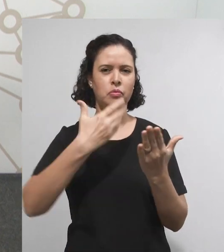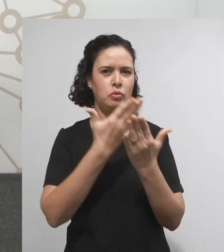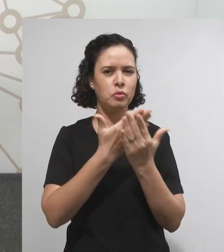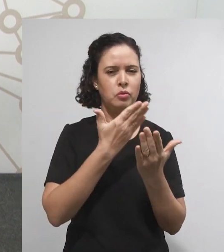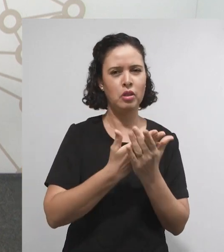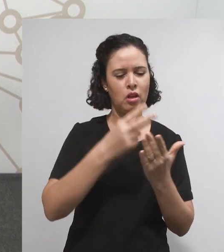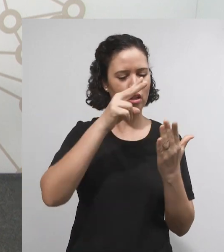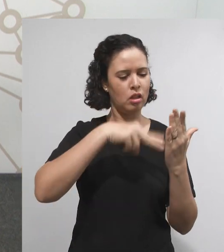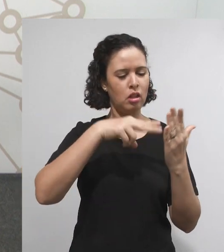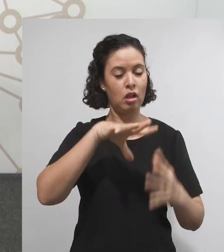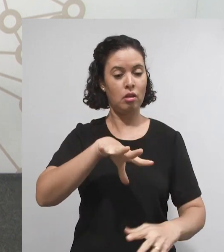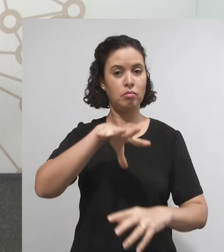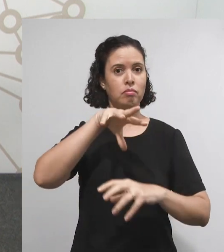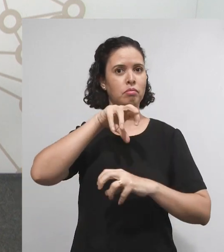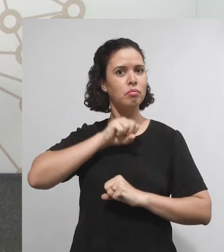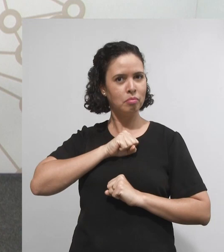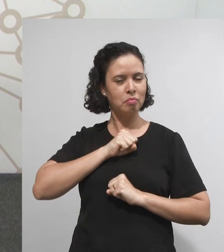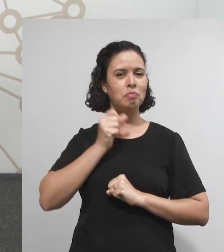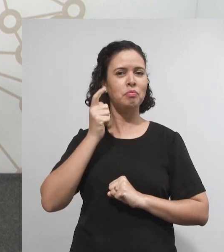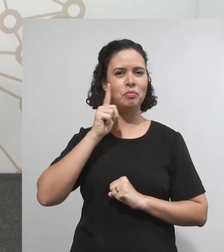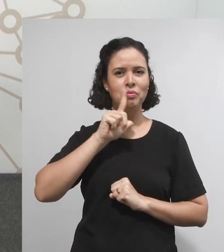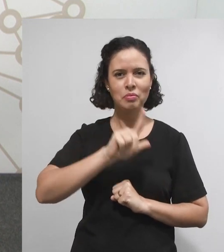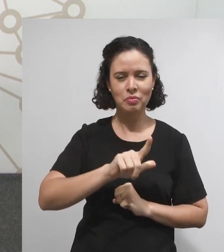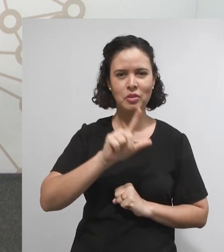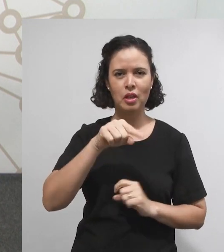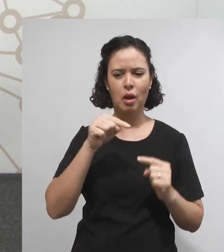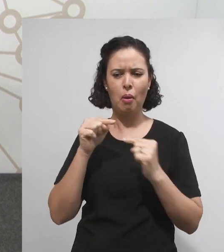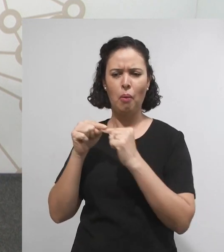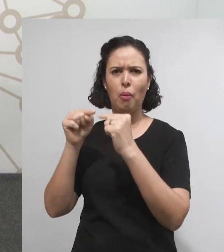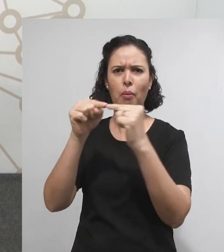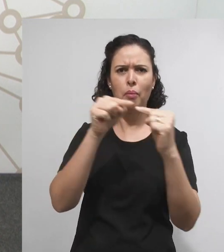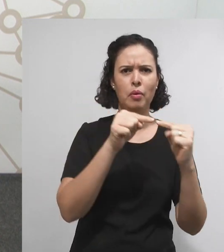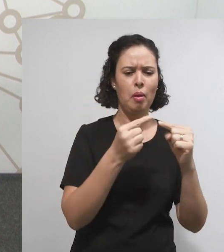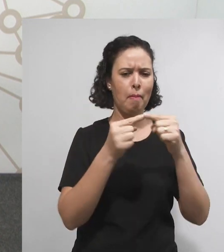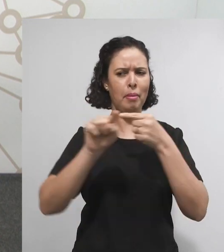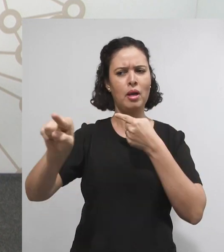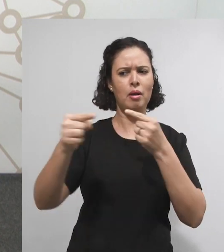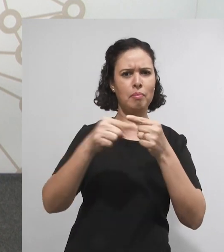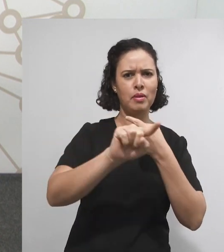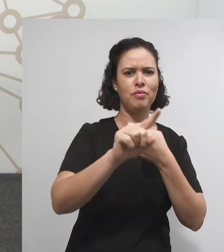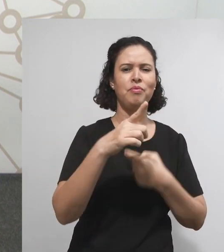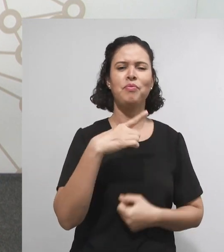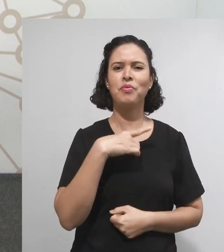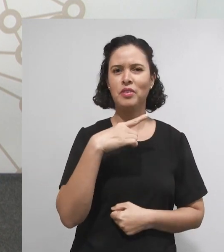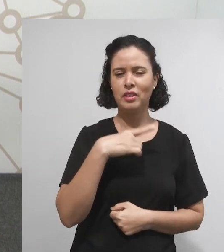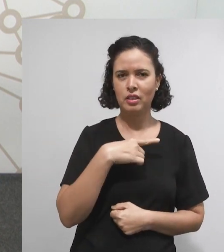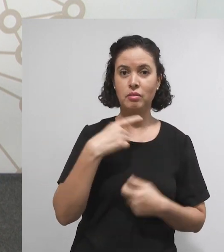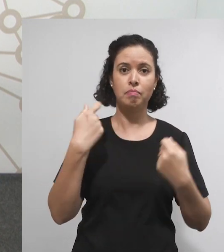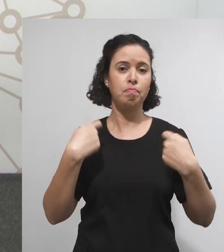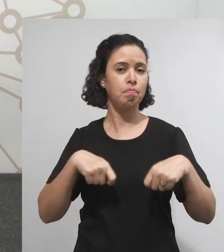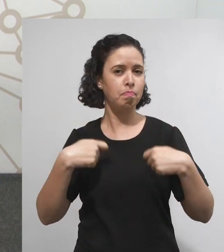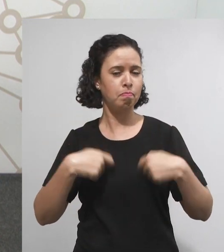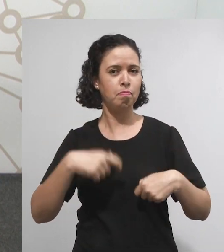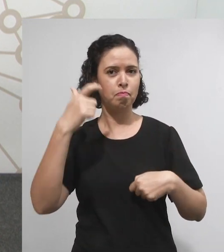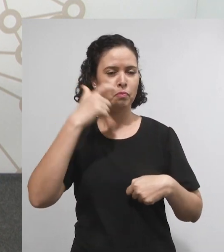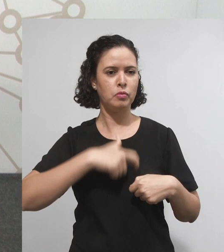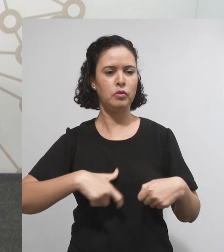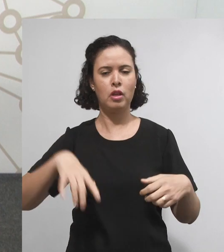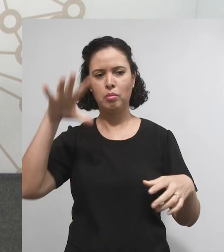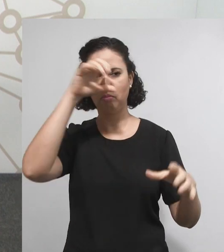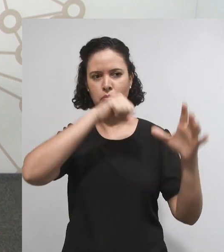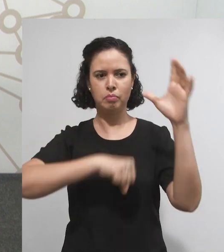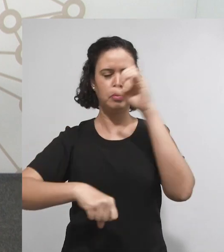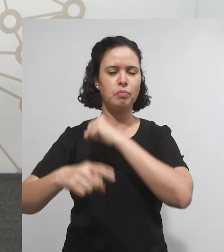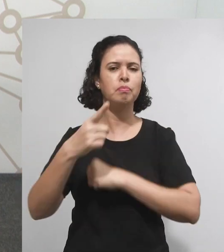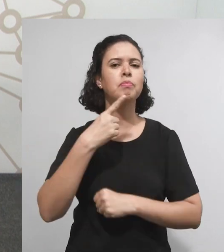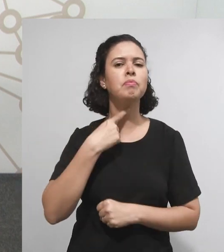autobiografias, apropriações apropriadas, associações indesassociáveis, na necessidade de saciar